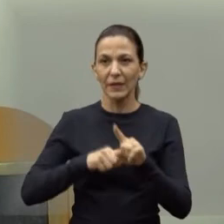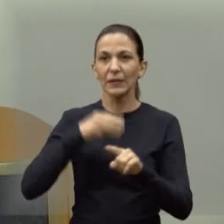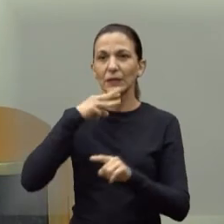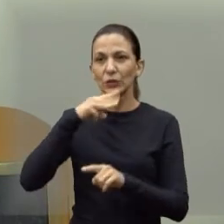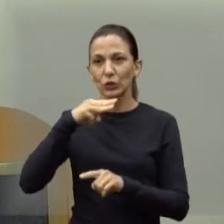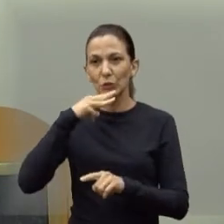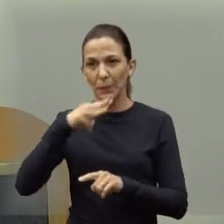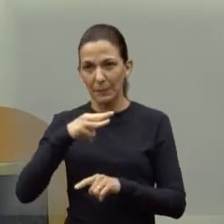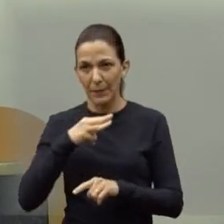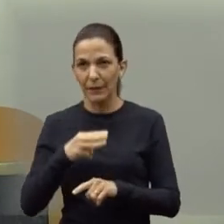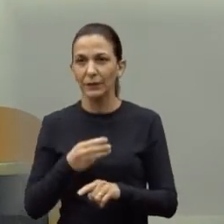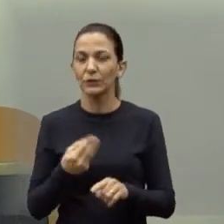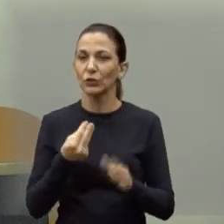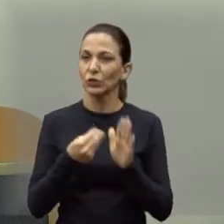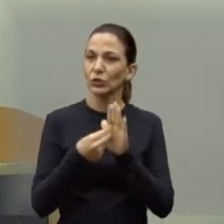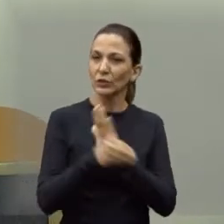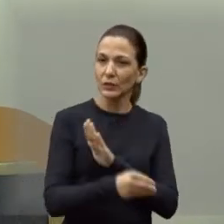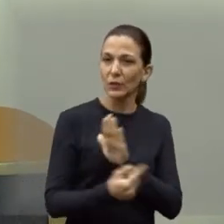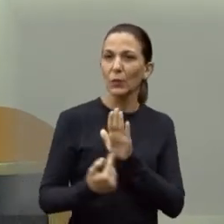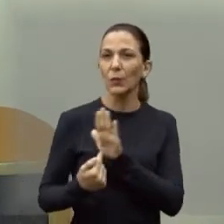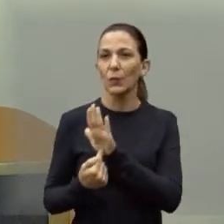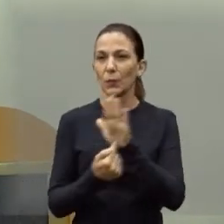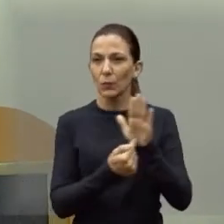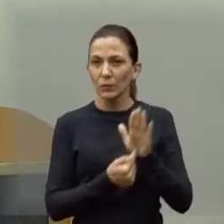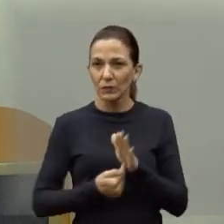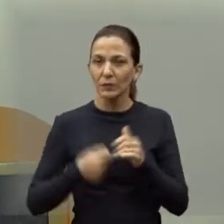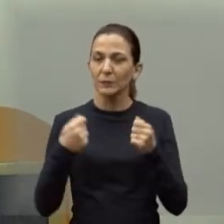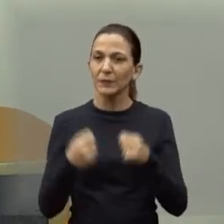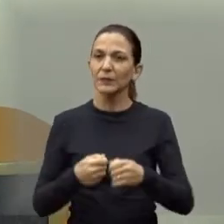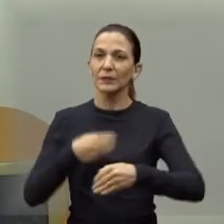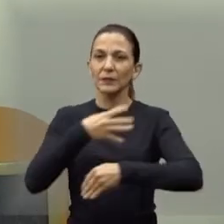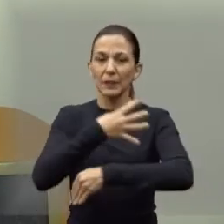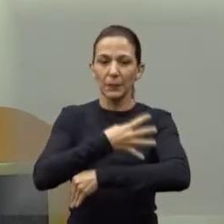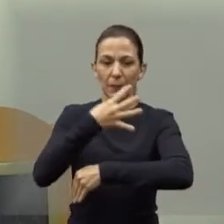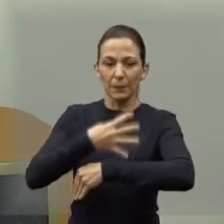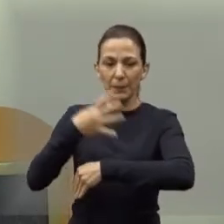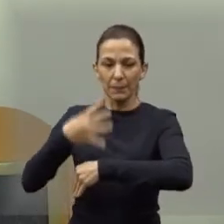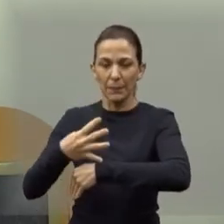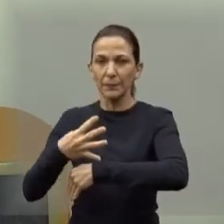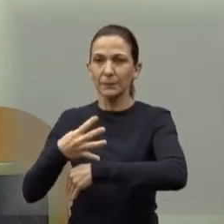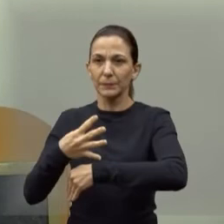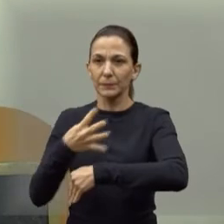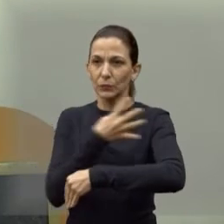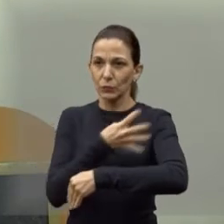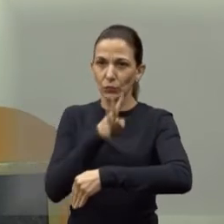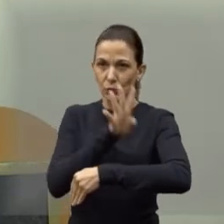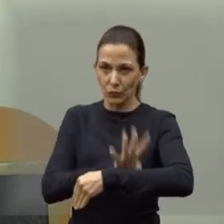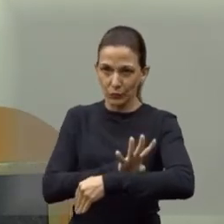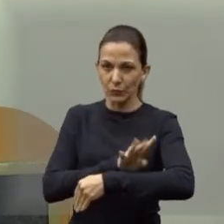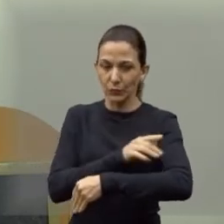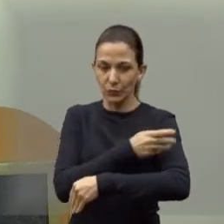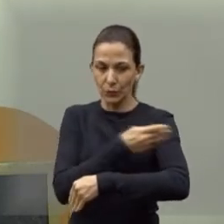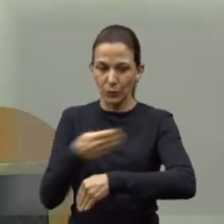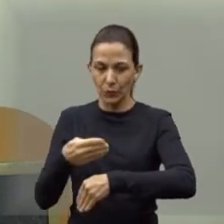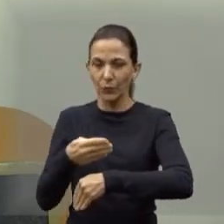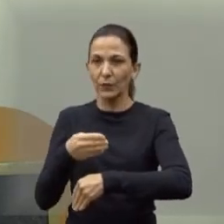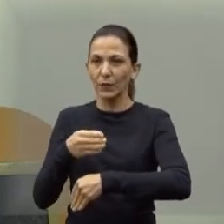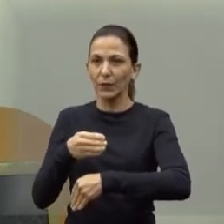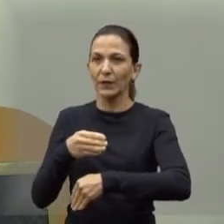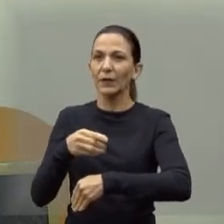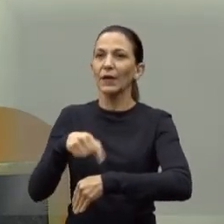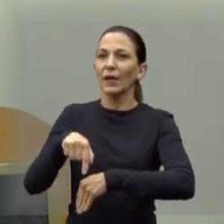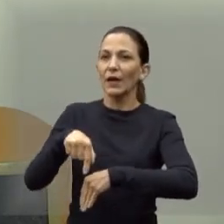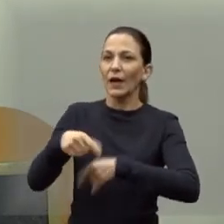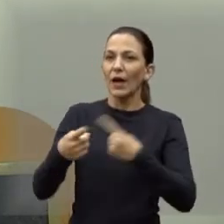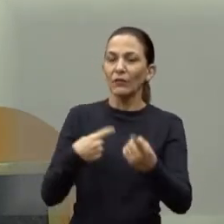fizemos uma indicação apontando a necessidade de instalação de estrutura metálica de proteção, os chamados guarda-reios, na Avenida Maria